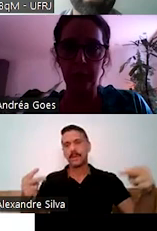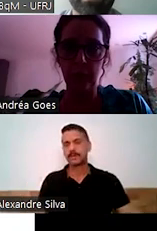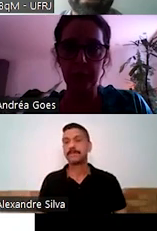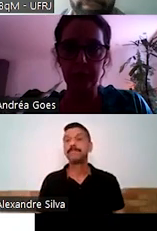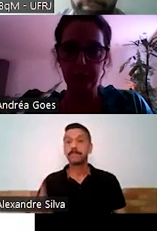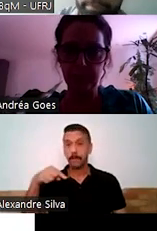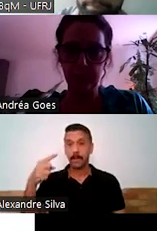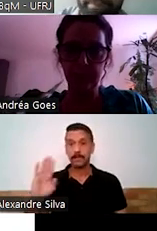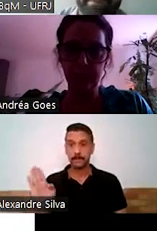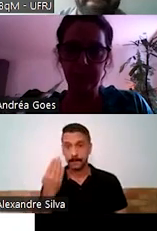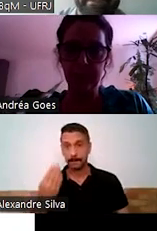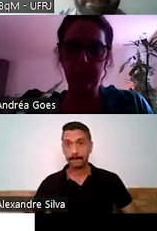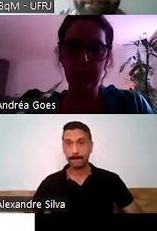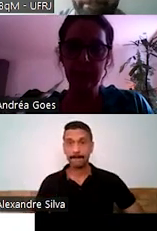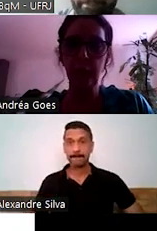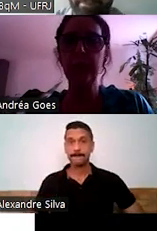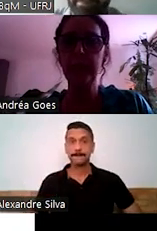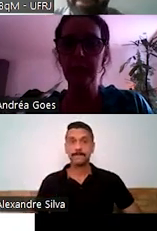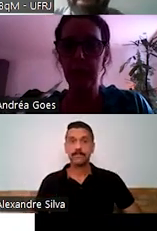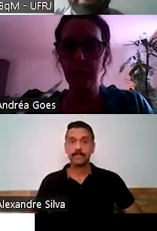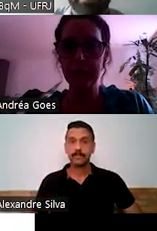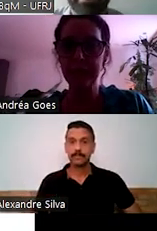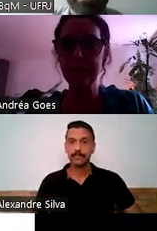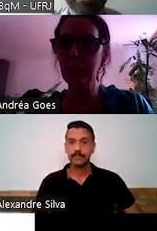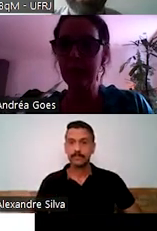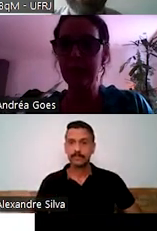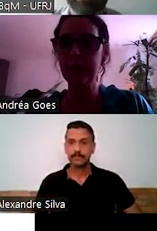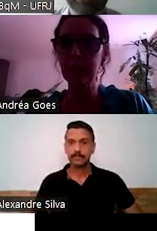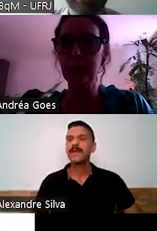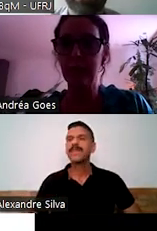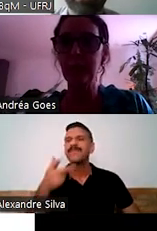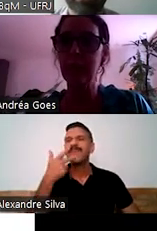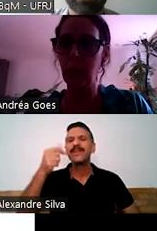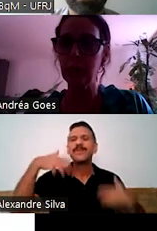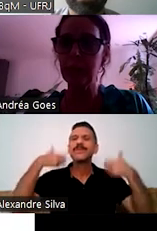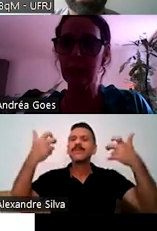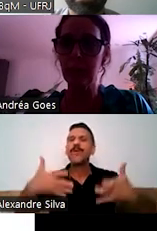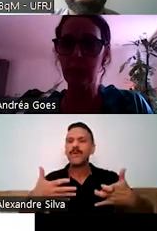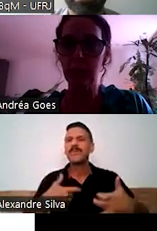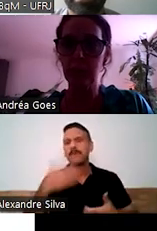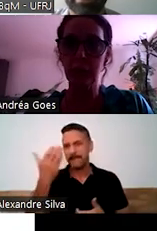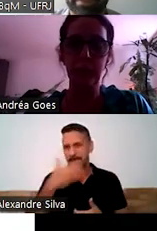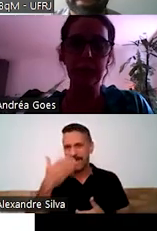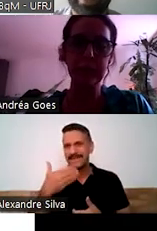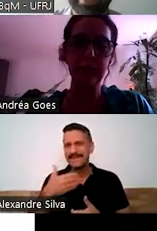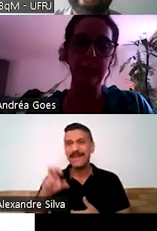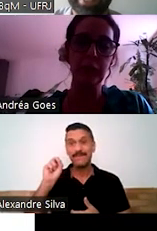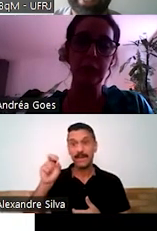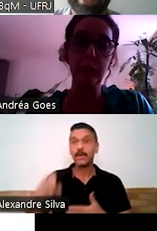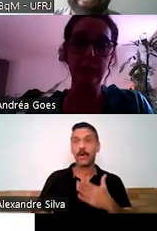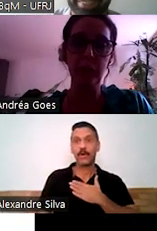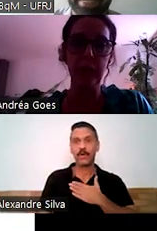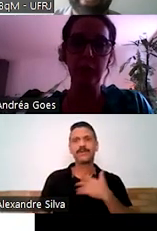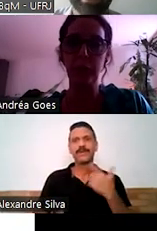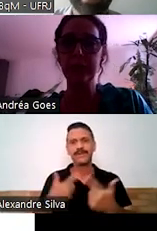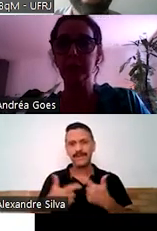favor, Murilo. Então, eu falei das maçãs envenenadas, porque é um tema que a gente gosta de trabalhar também, sobre